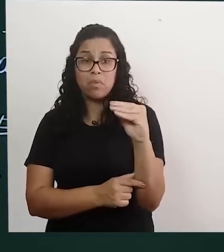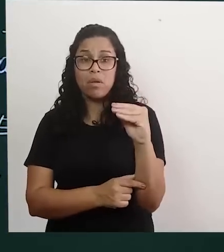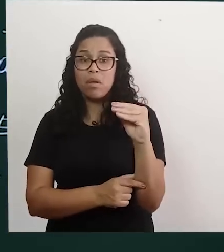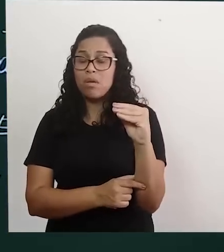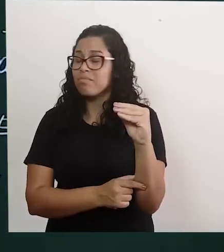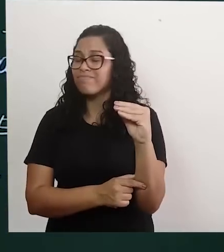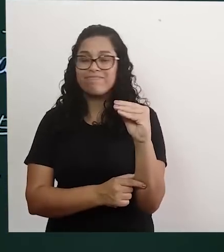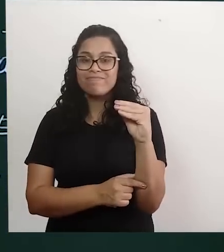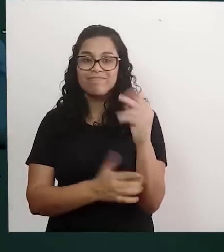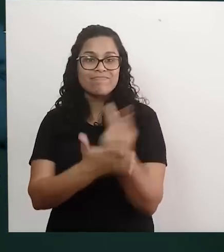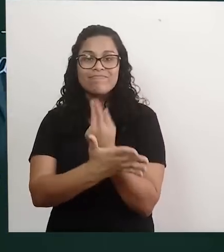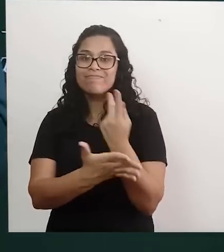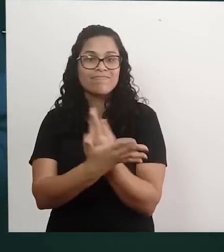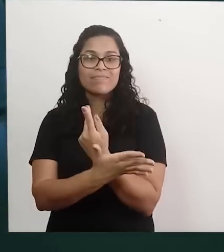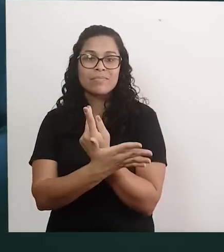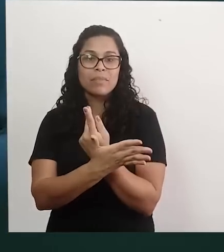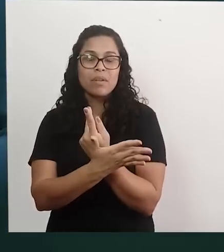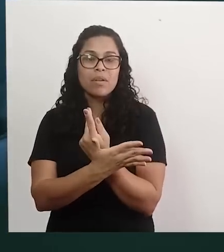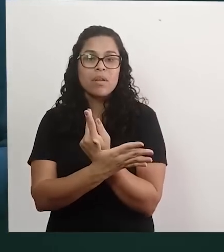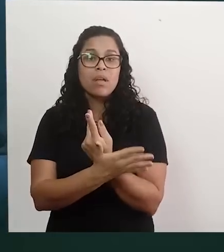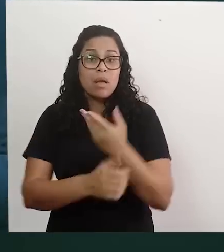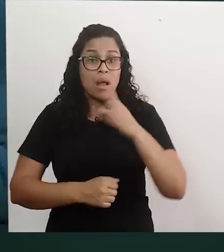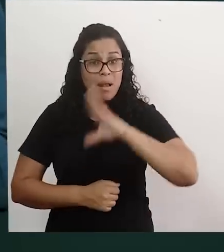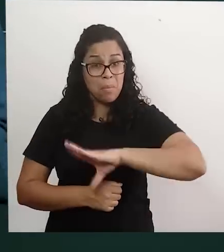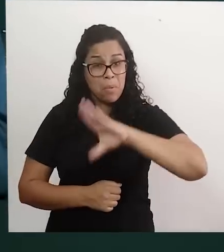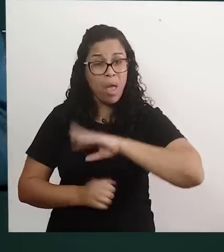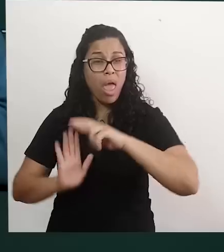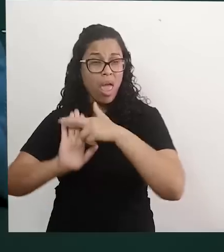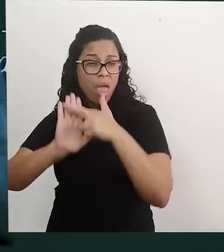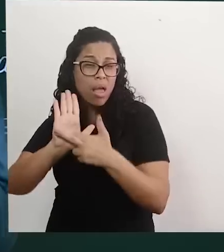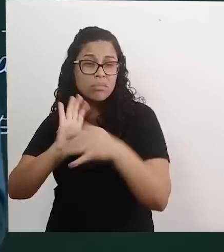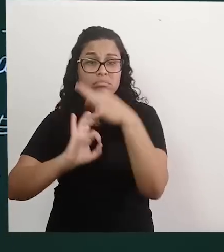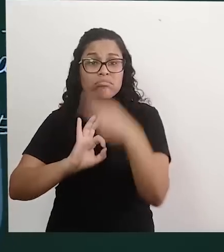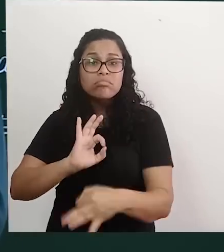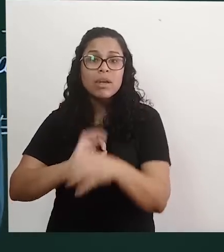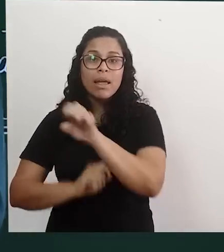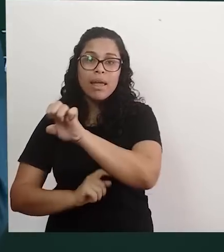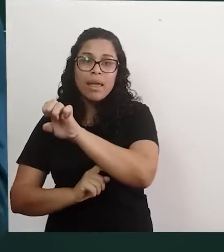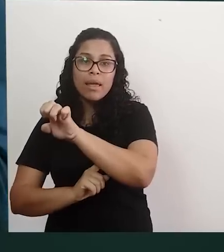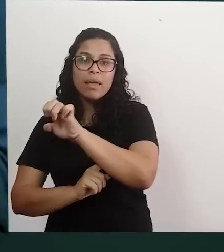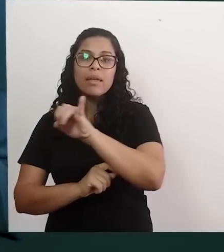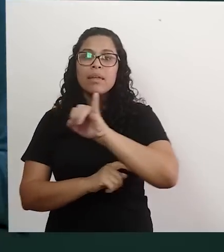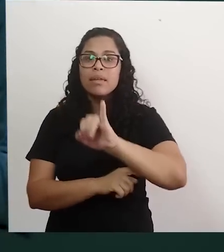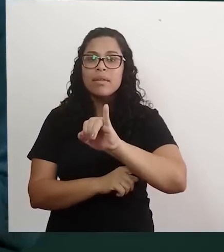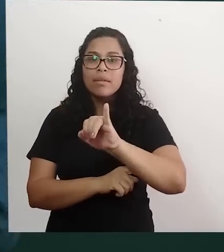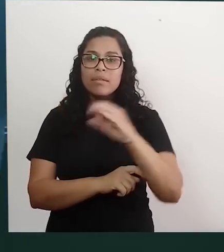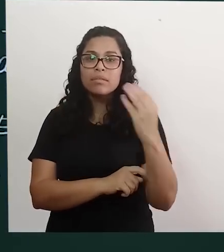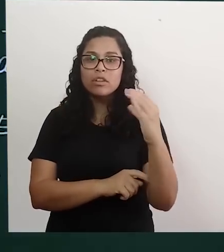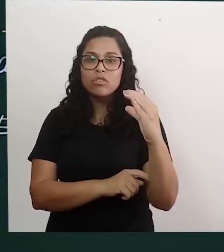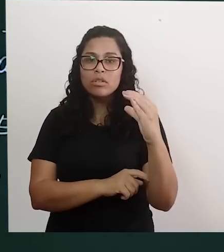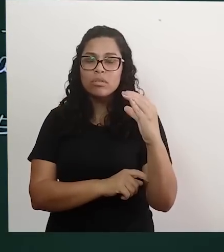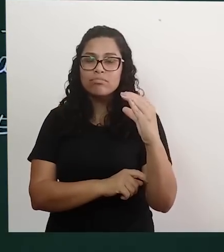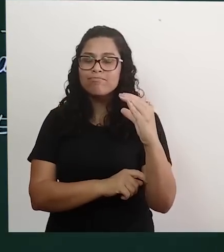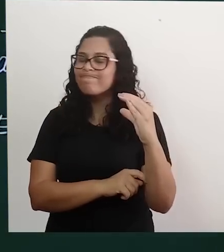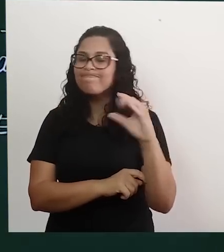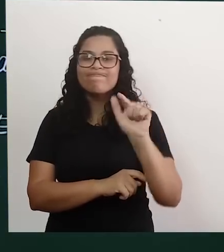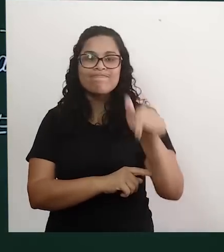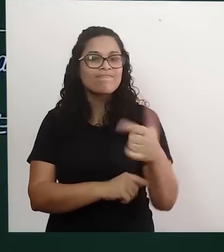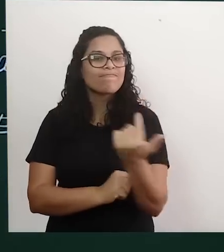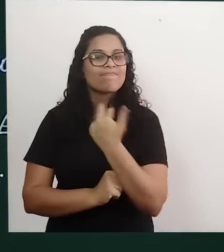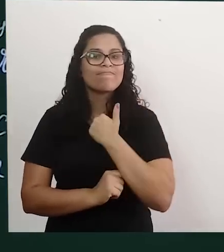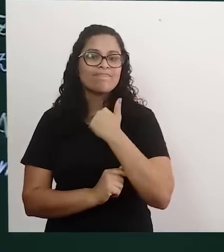Não pode. Se tem uma coisa que você não pode fazer na língua portuguesa é colocar a cedilha antes das vogais E e I. Então, por